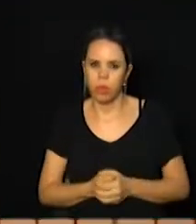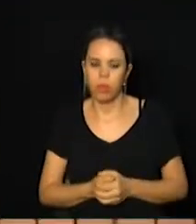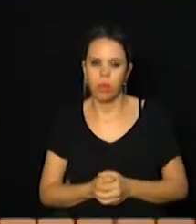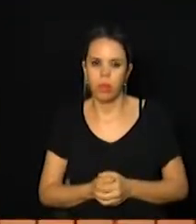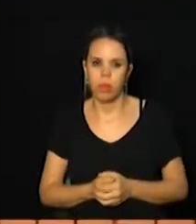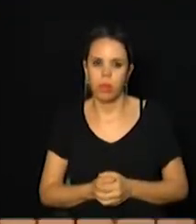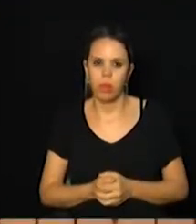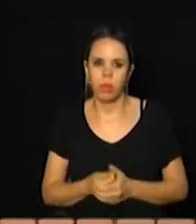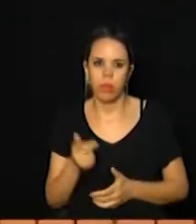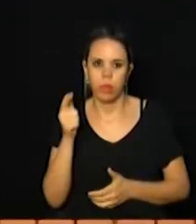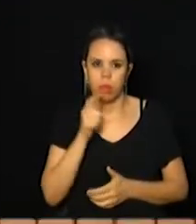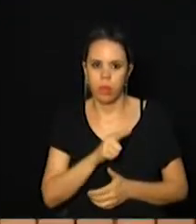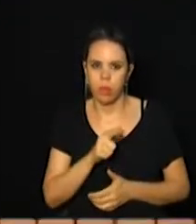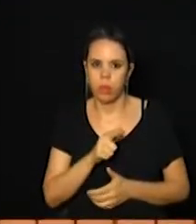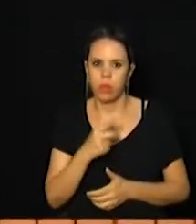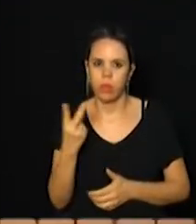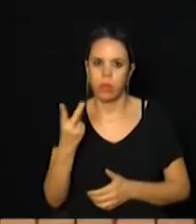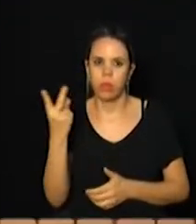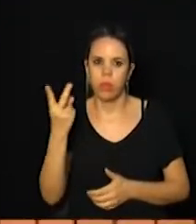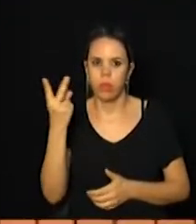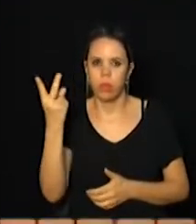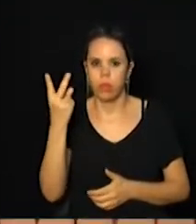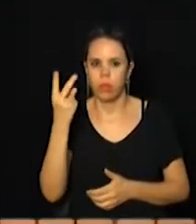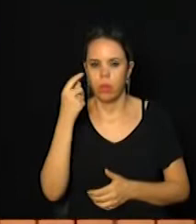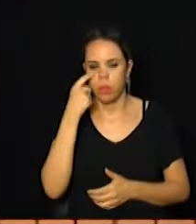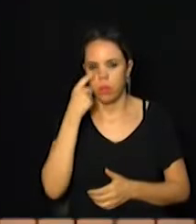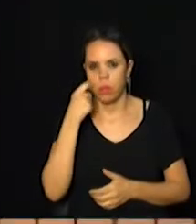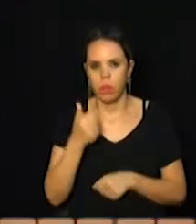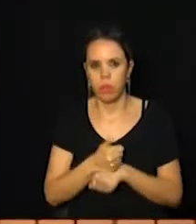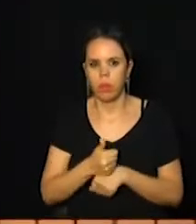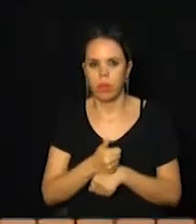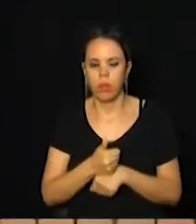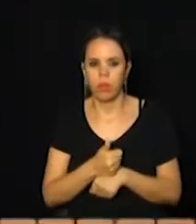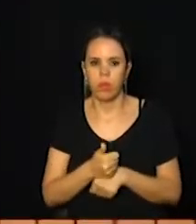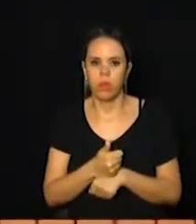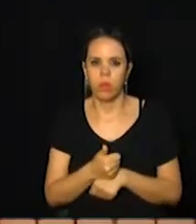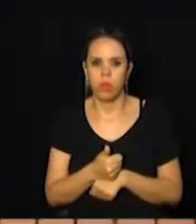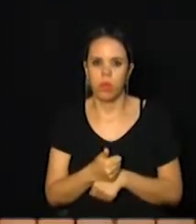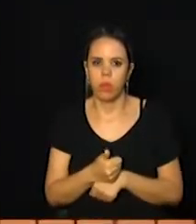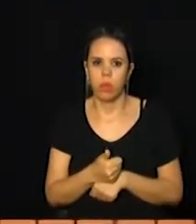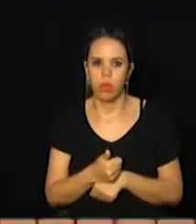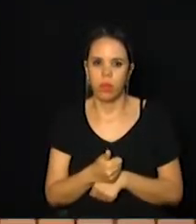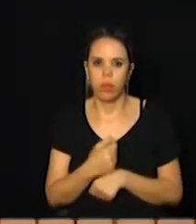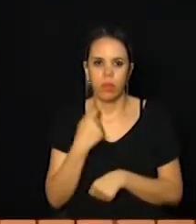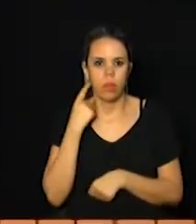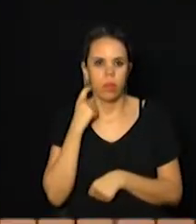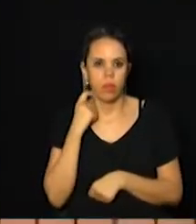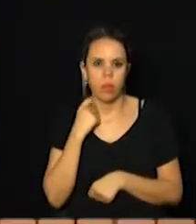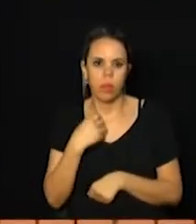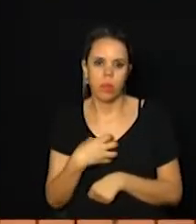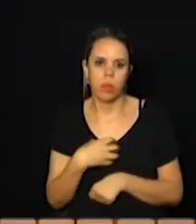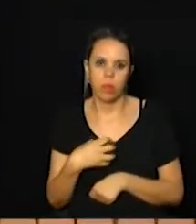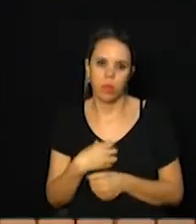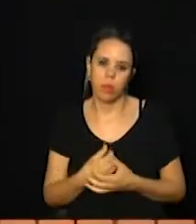mas ele vai ganhar a valorização da categoria sabe que quando você se sente É